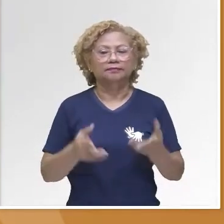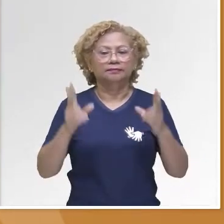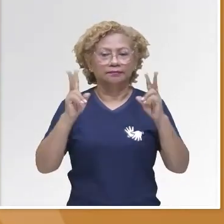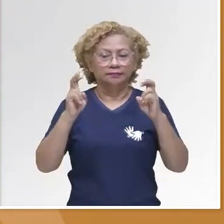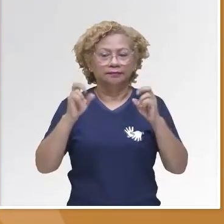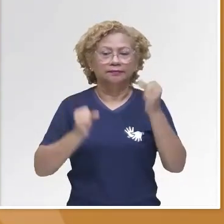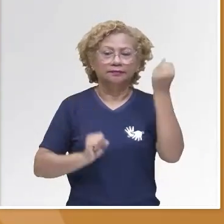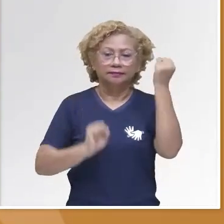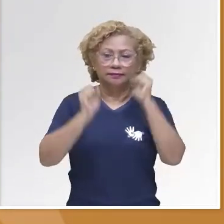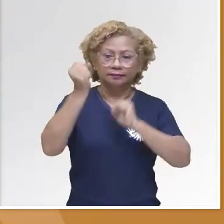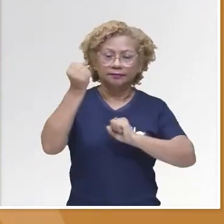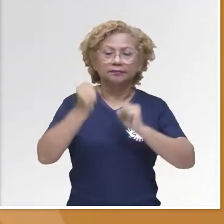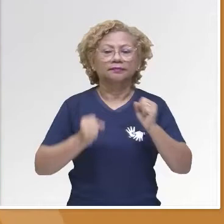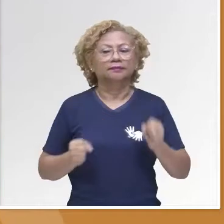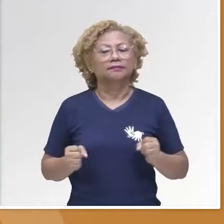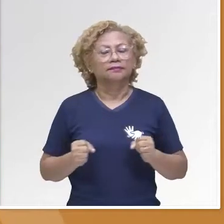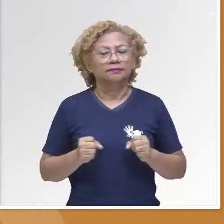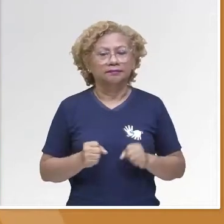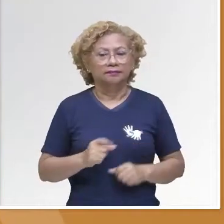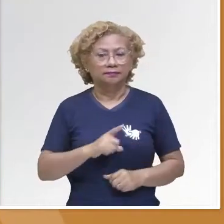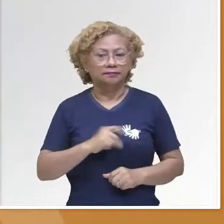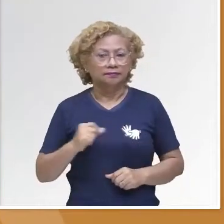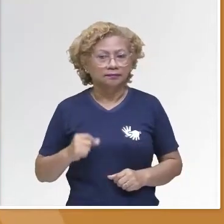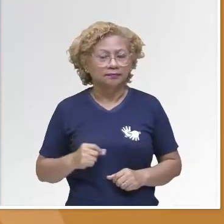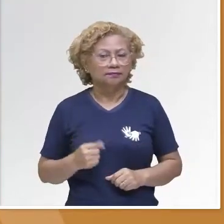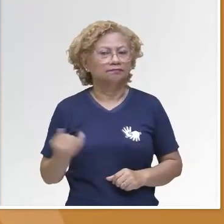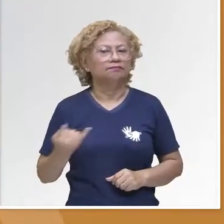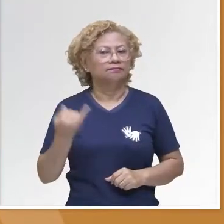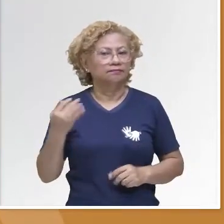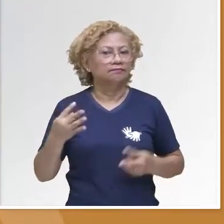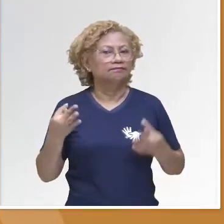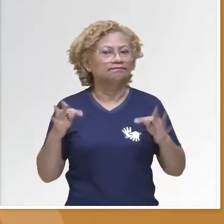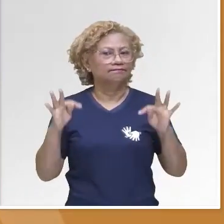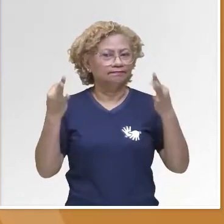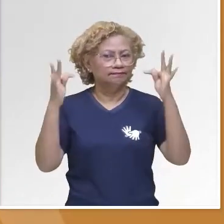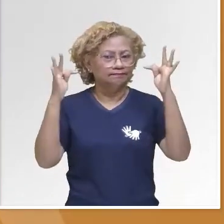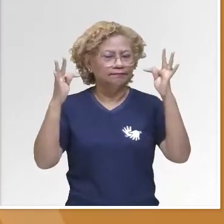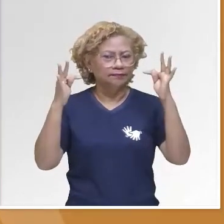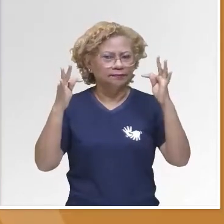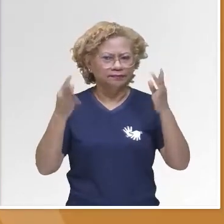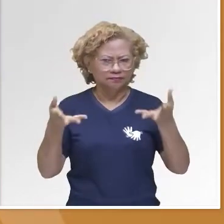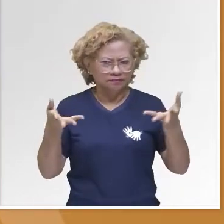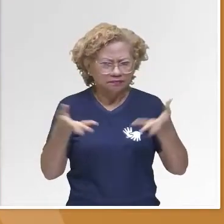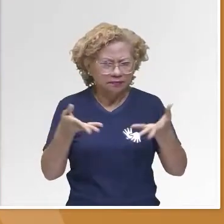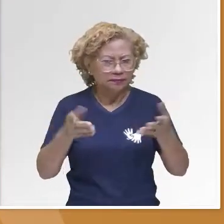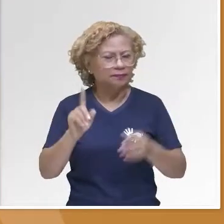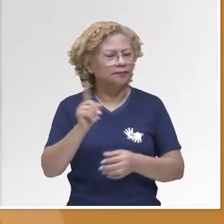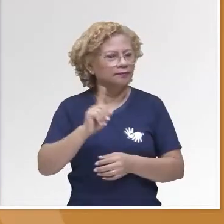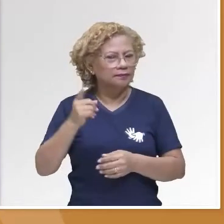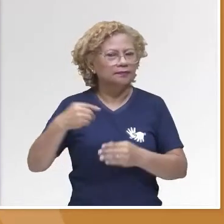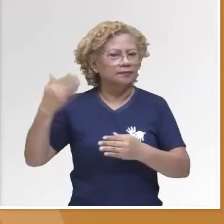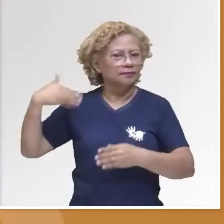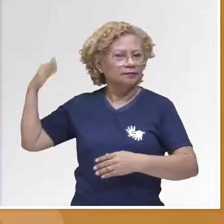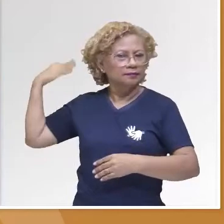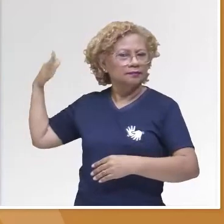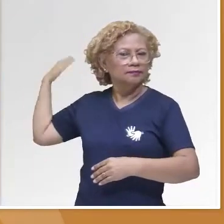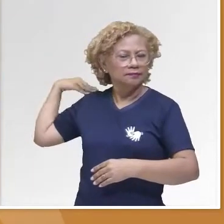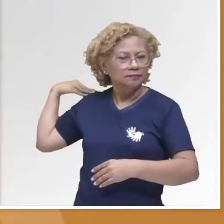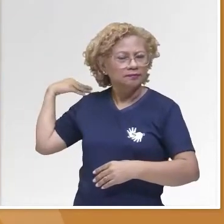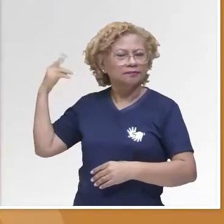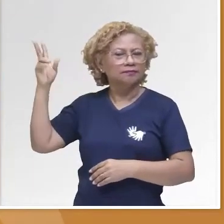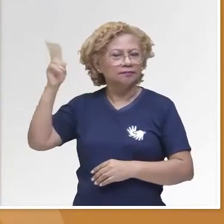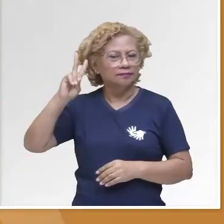Japão é tecnológica, mas nem sempre foi assim. A gente vai voltar um pouco na história e